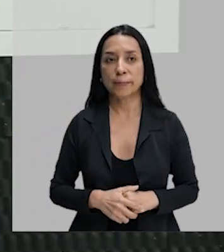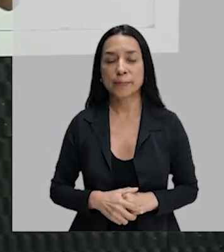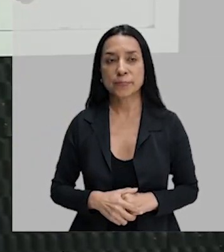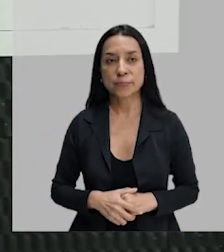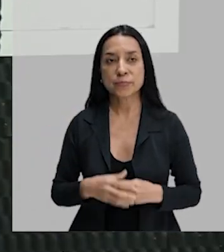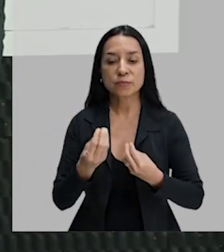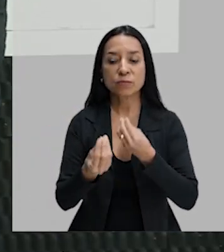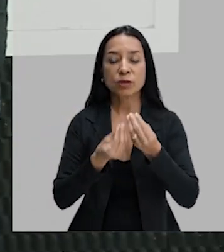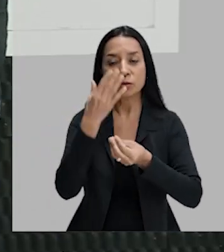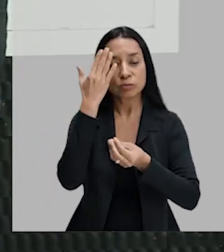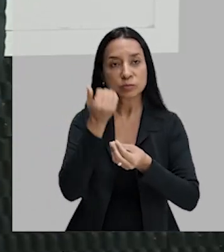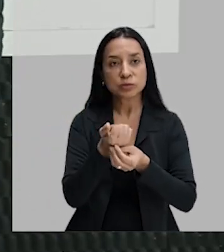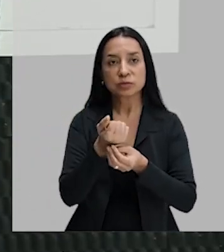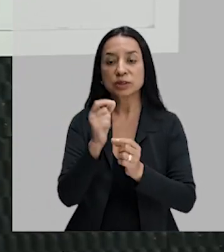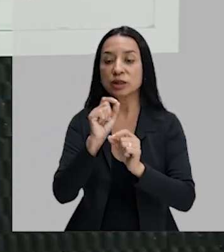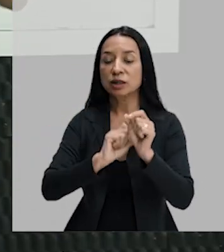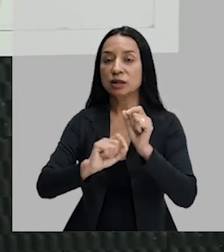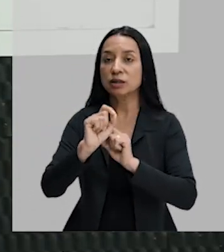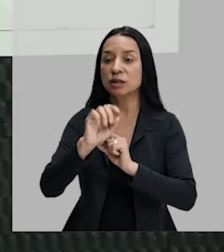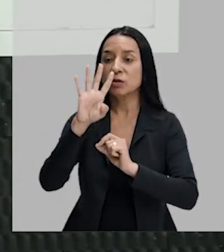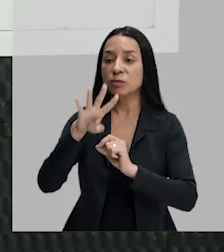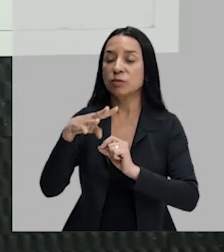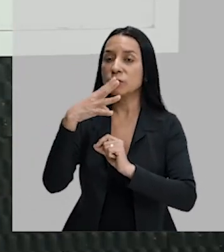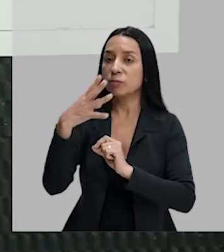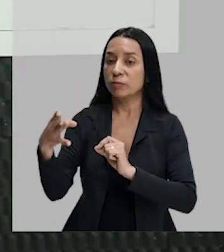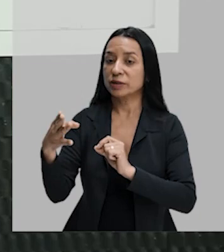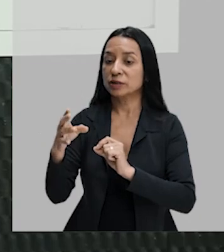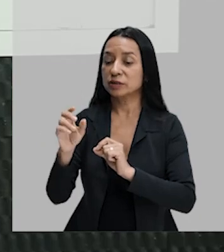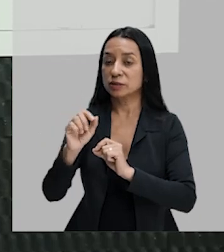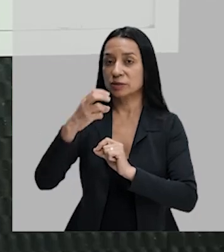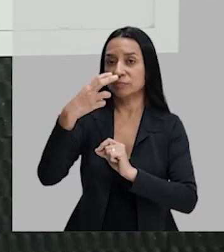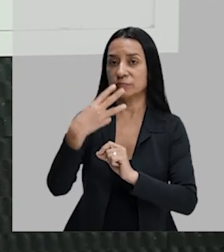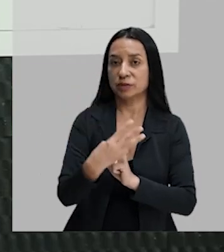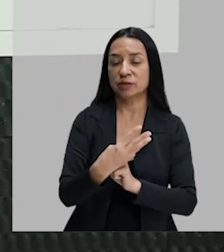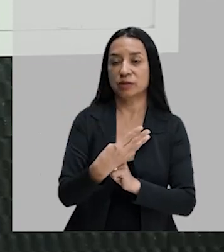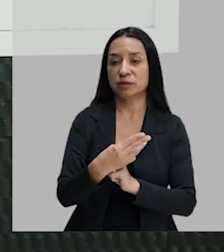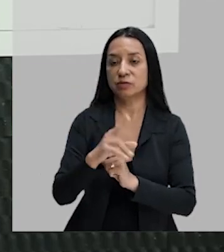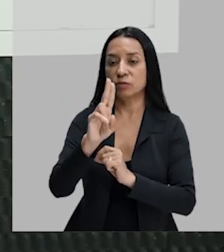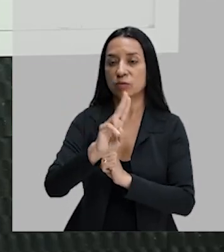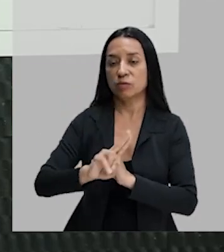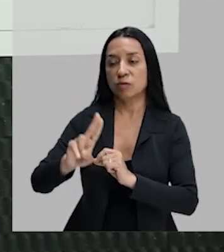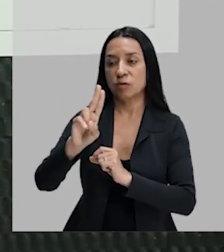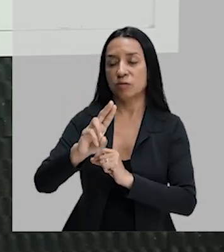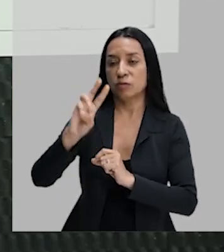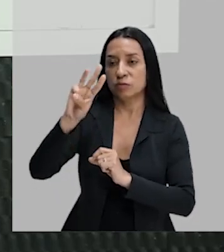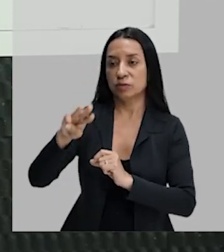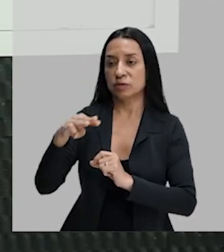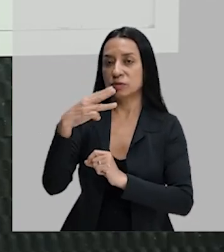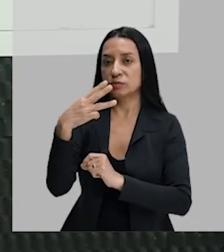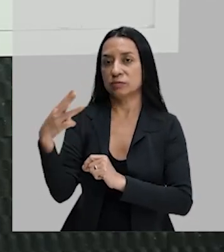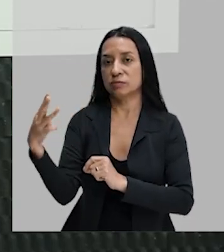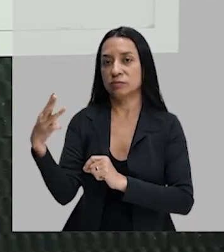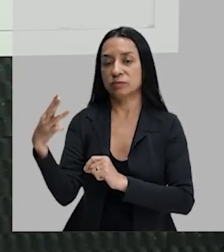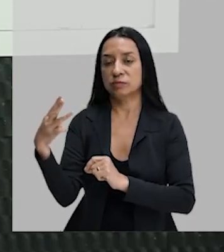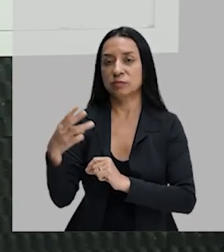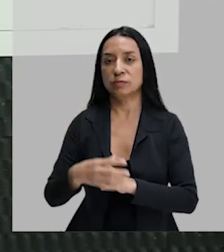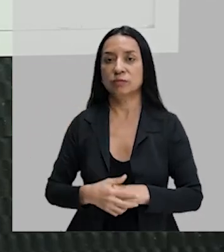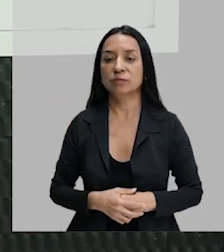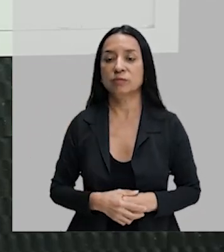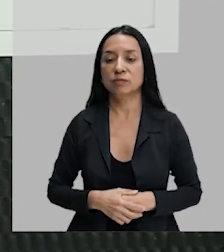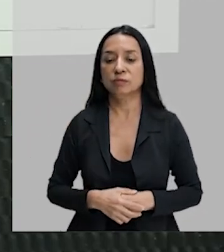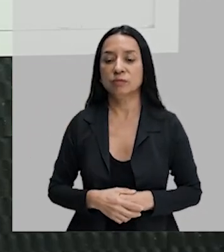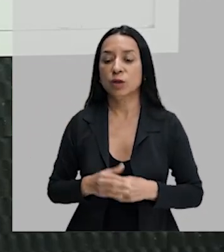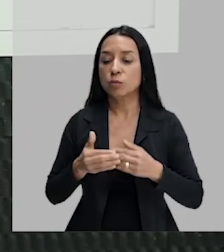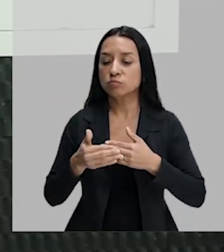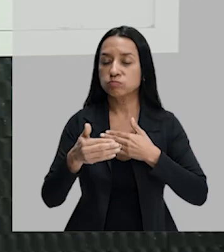como eu sei que isso aqui é uma matriz de ordem 3 eu já vou aplicar sair tá já vou logo adiantando no